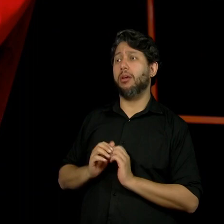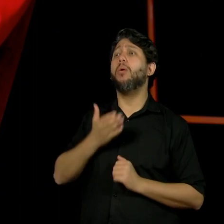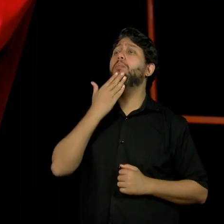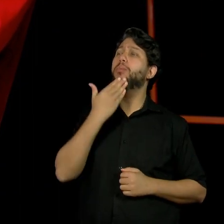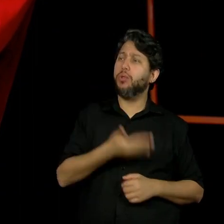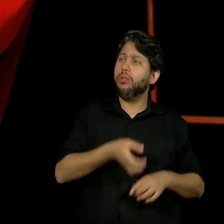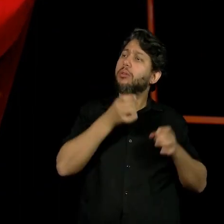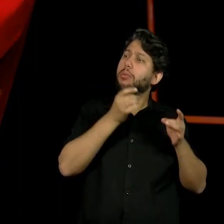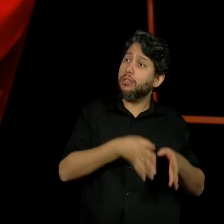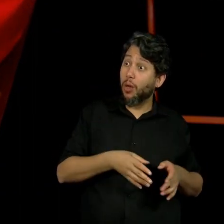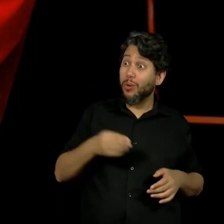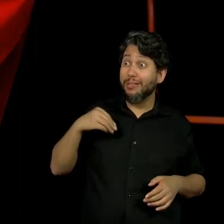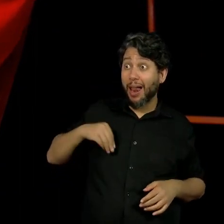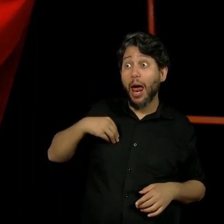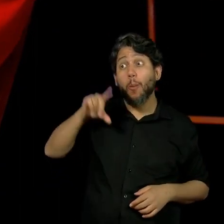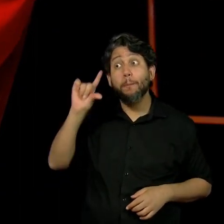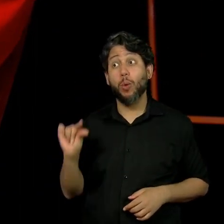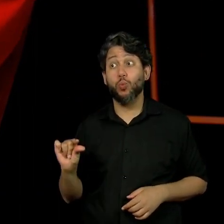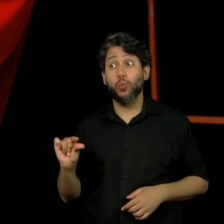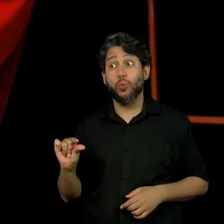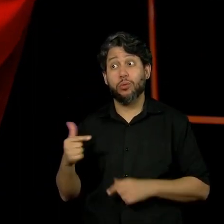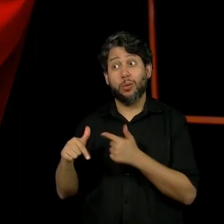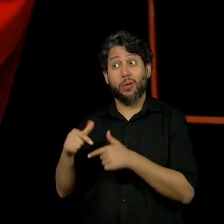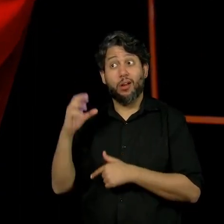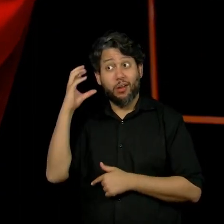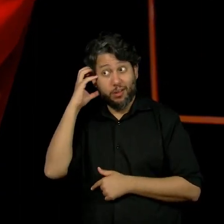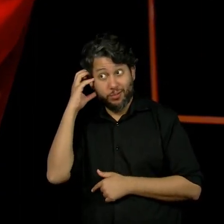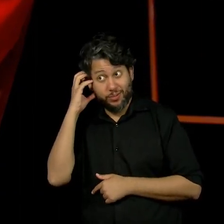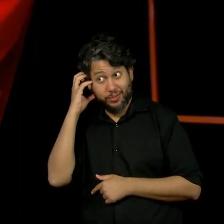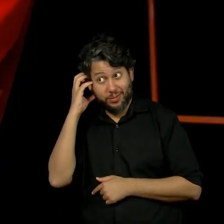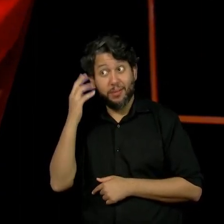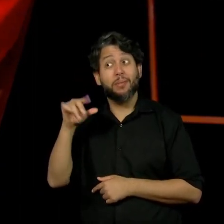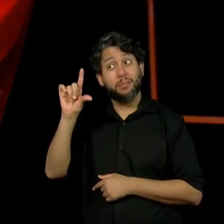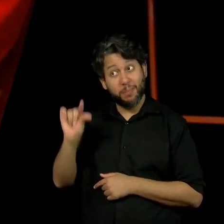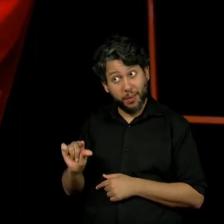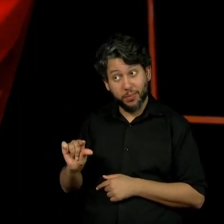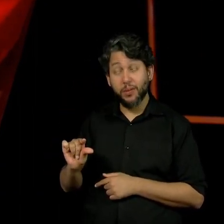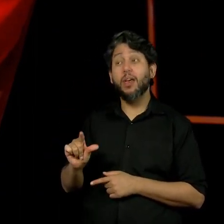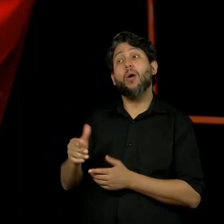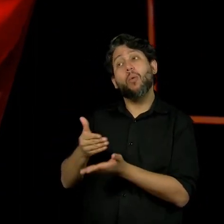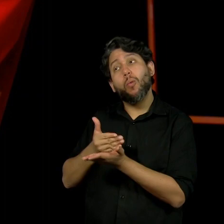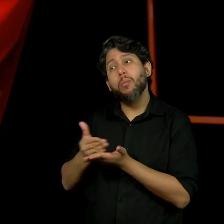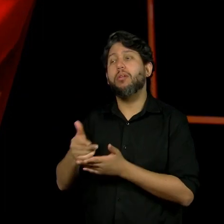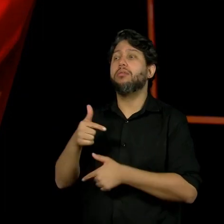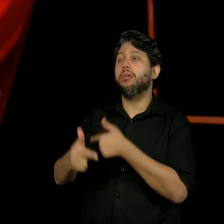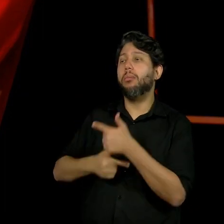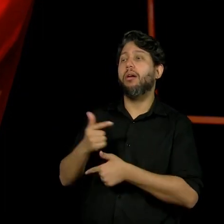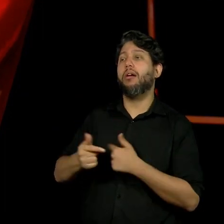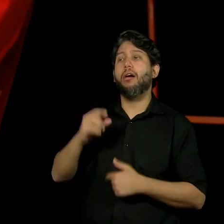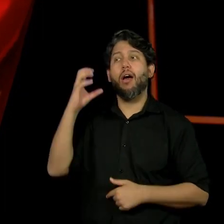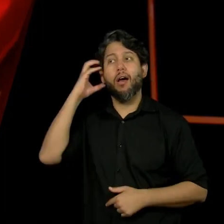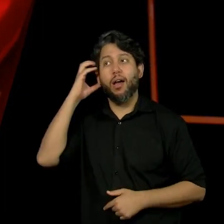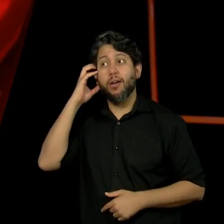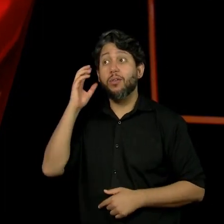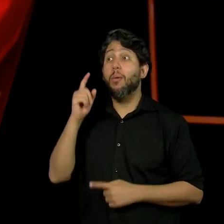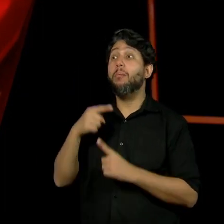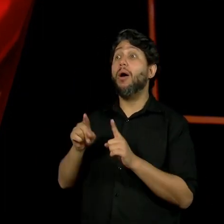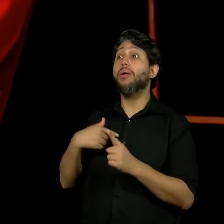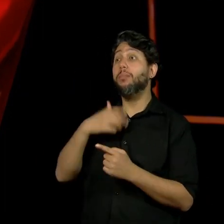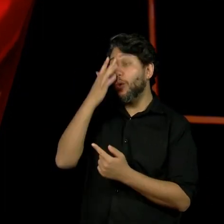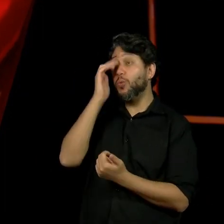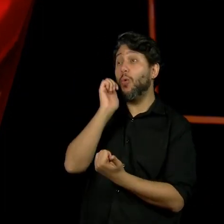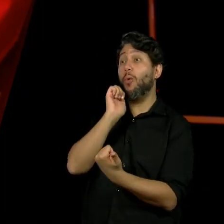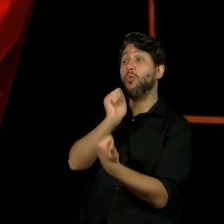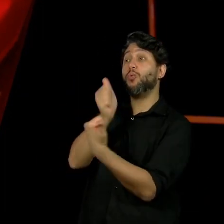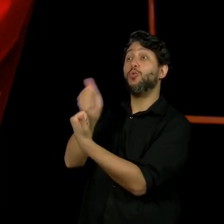demissão, fui ganhar menos para trabalhar na rádio. E, por inspiração, nesse programa, e começo a trabalhar na rádio. Só que substituí alguém,